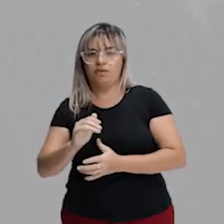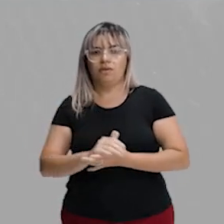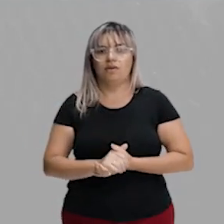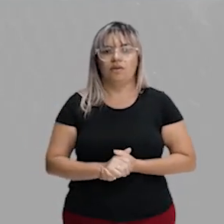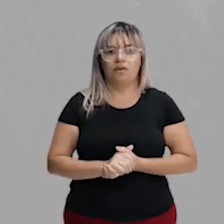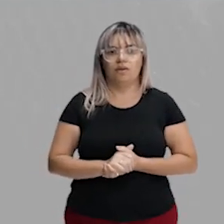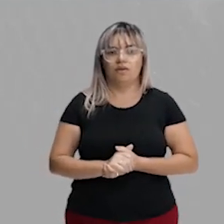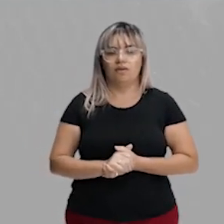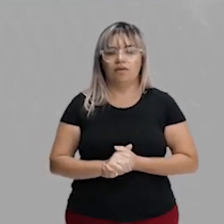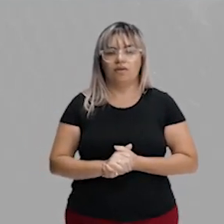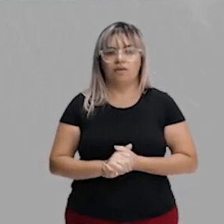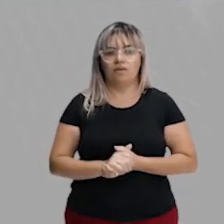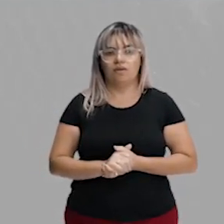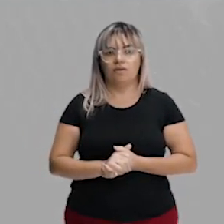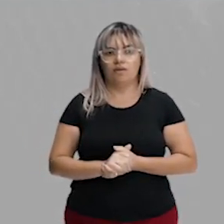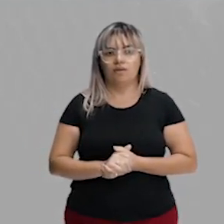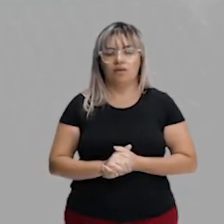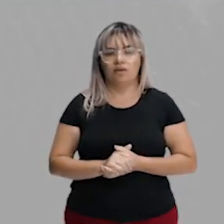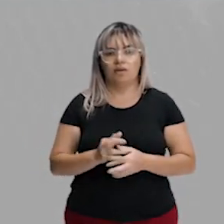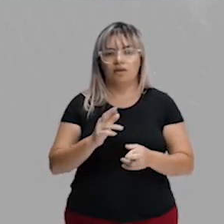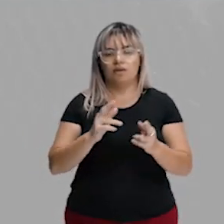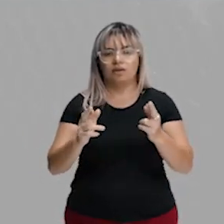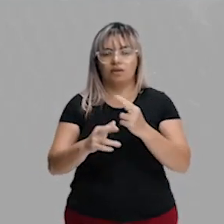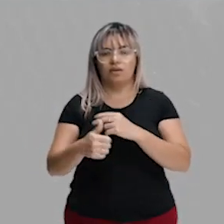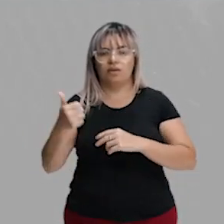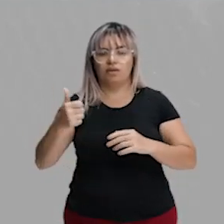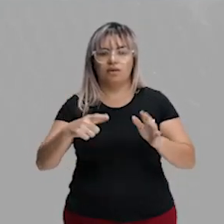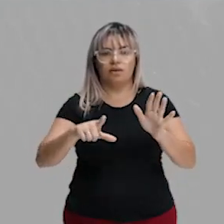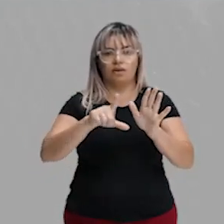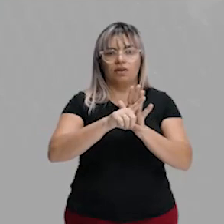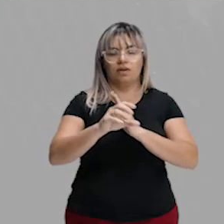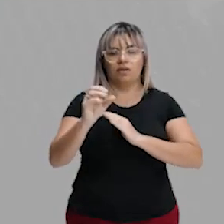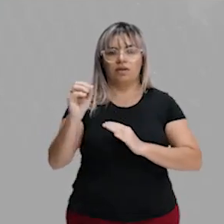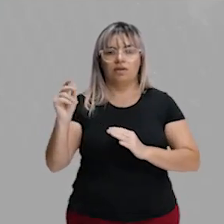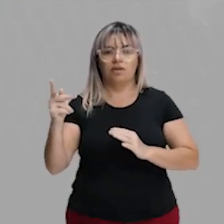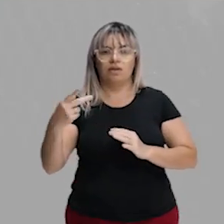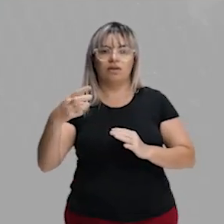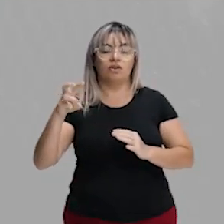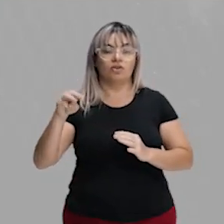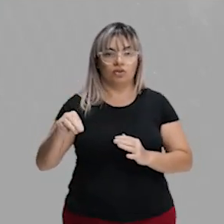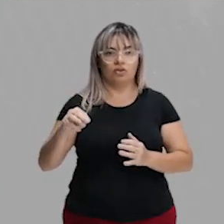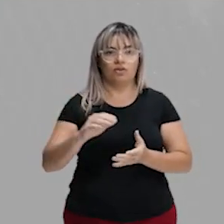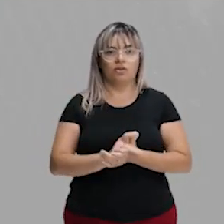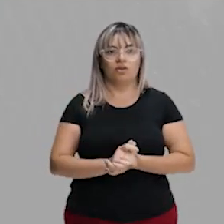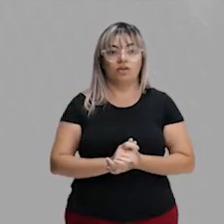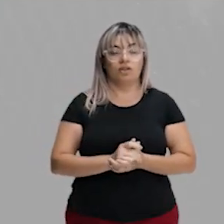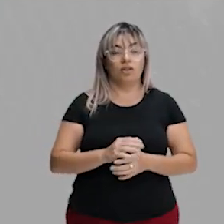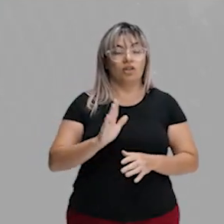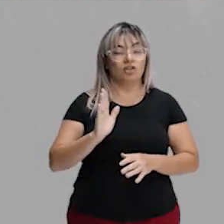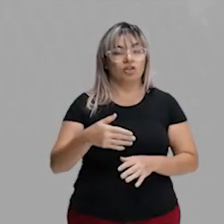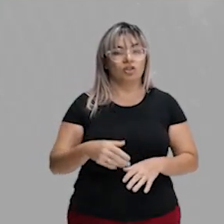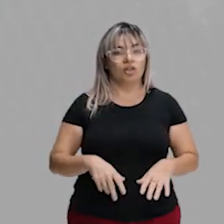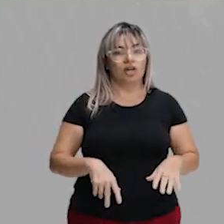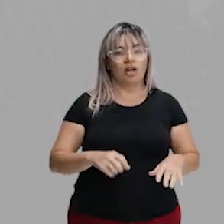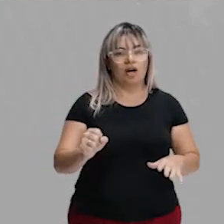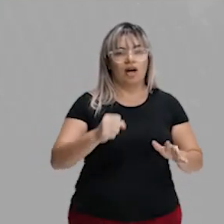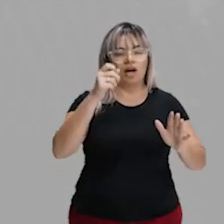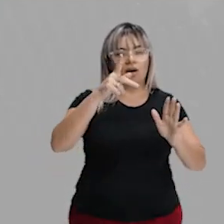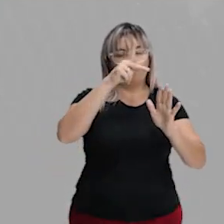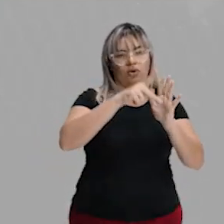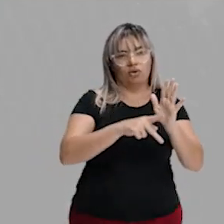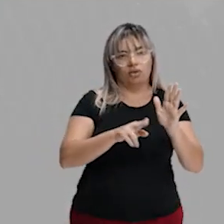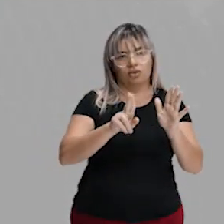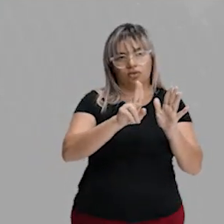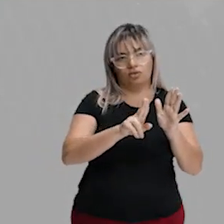Ohm. A potência útil é a DDP vezes a corrente. É aquilo que vai ser jogado no sistema, certo?